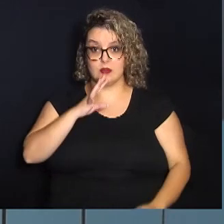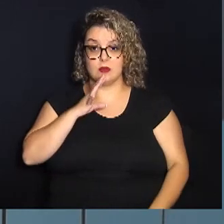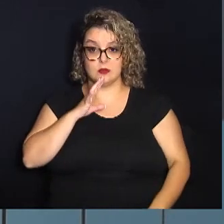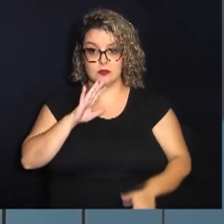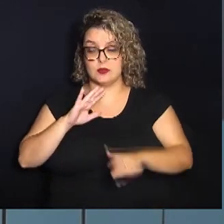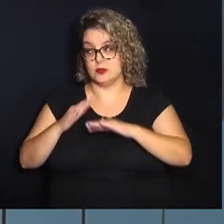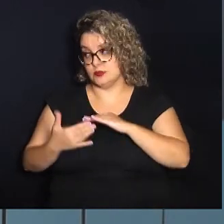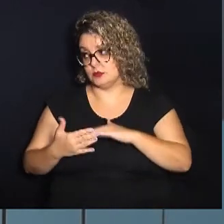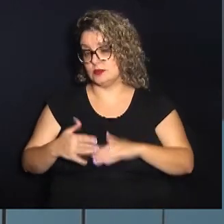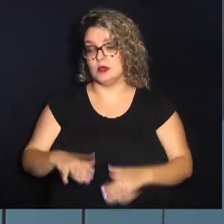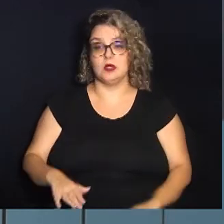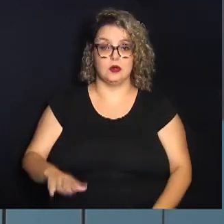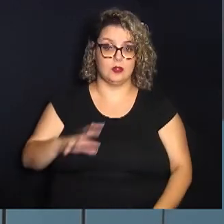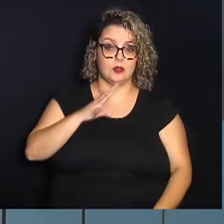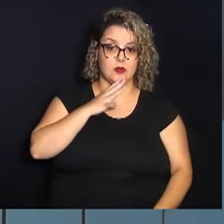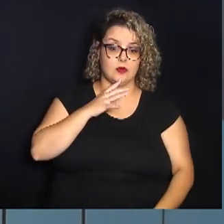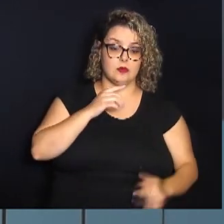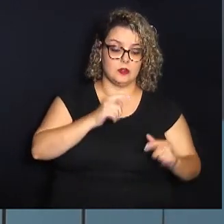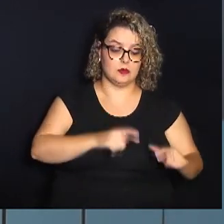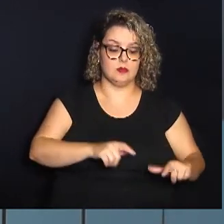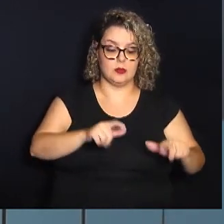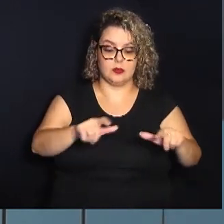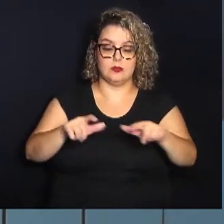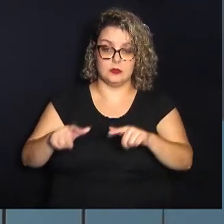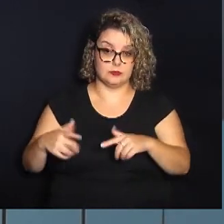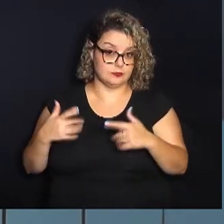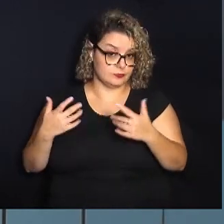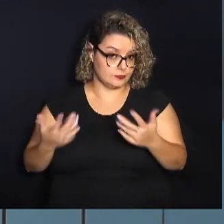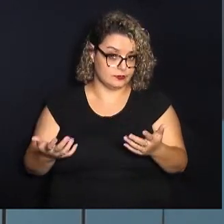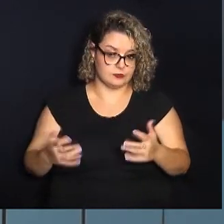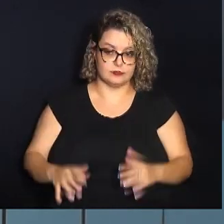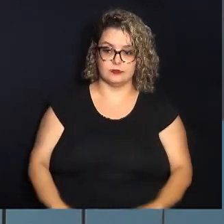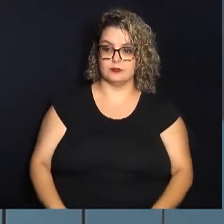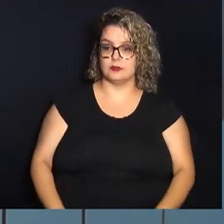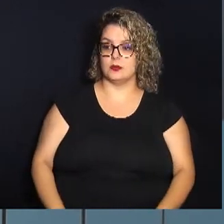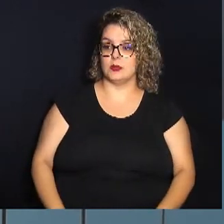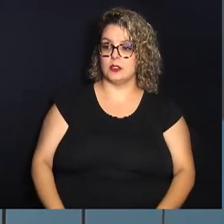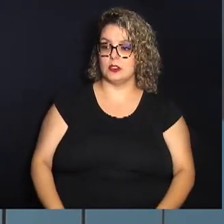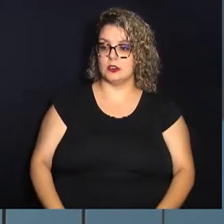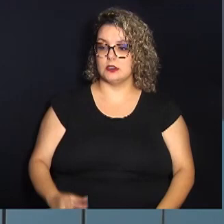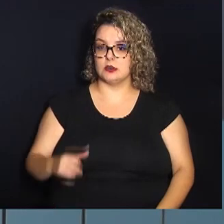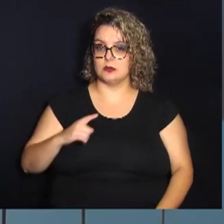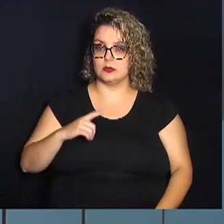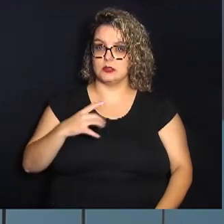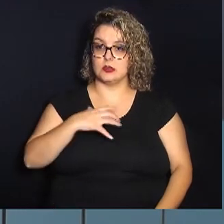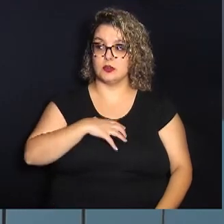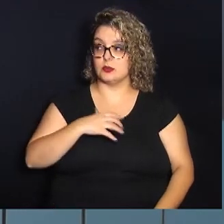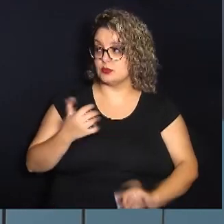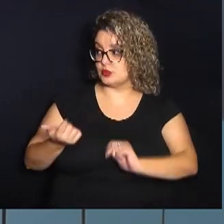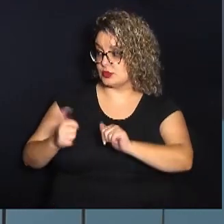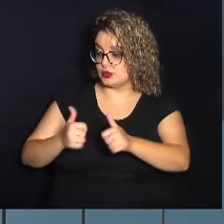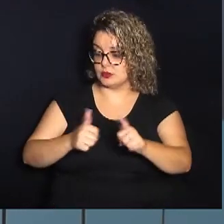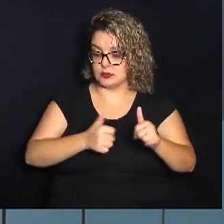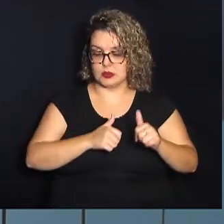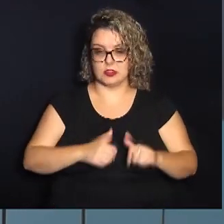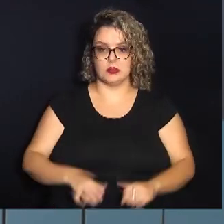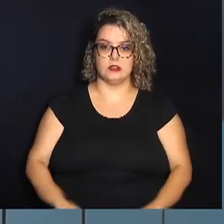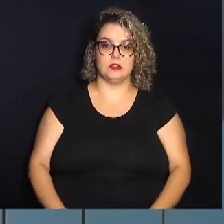né, os locais, as áreas. Então eles têm uma condição de avaliar,